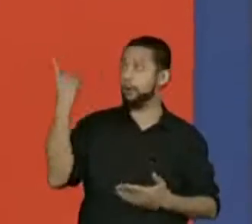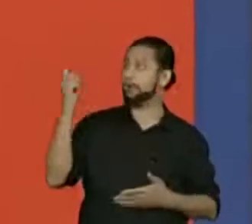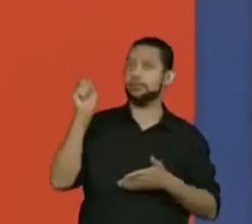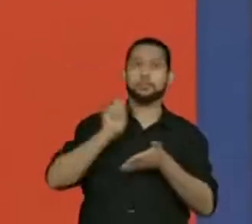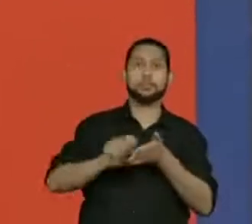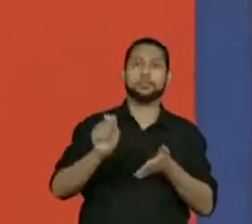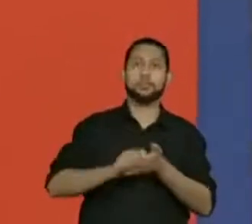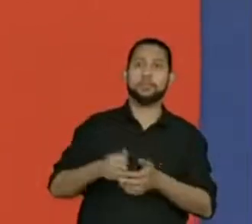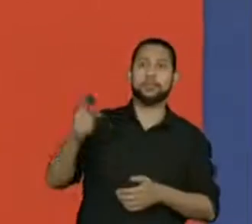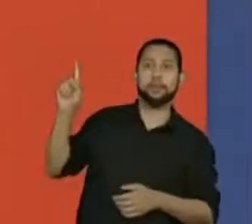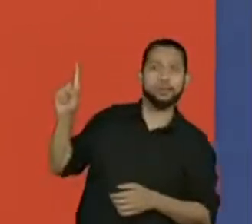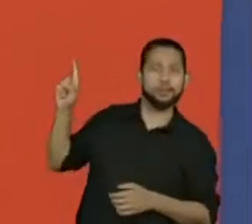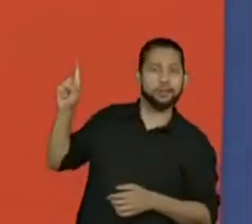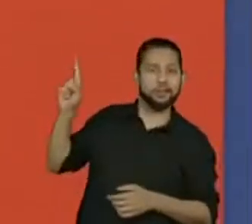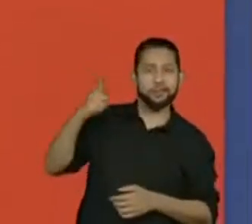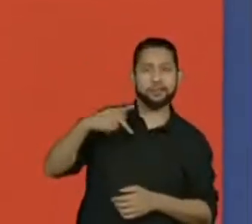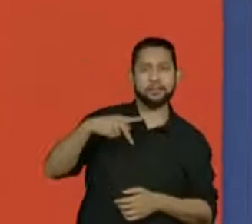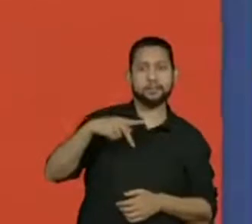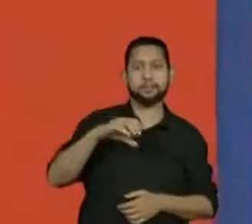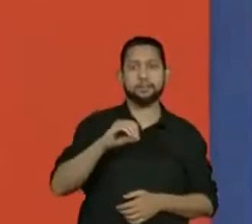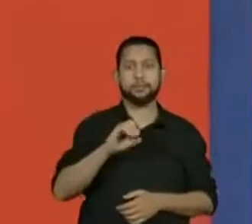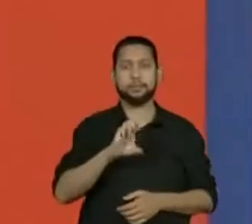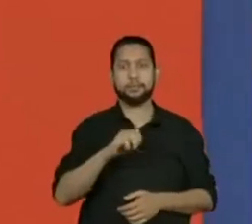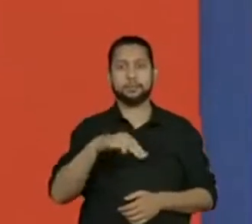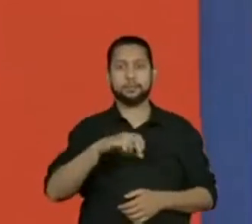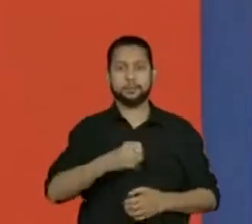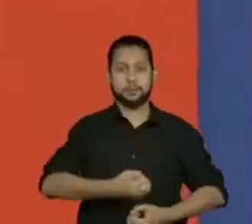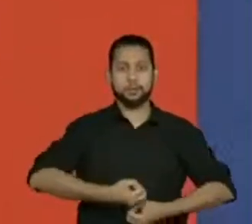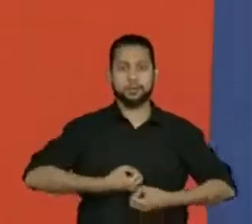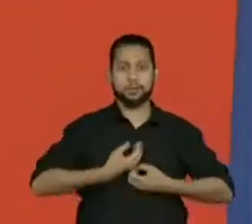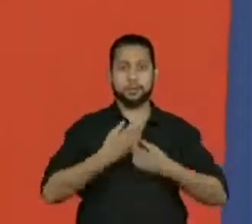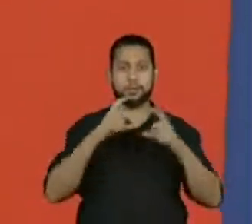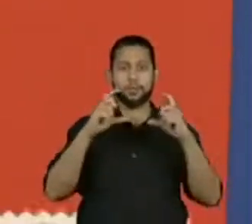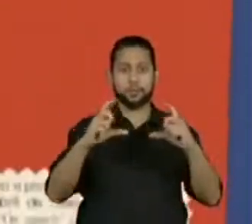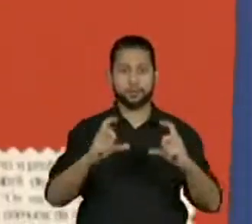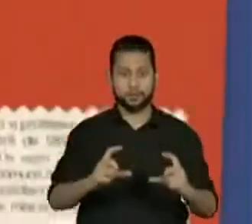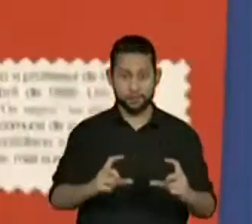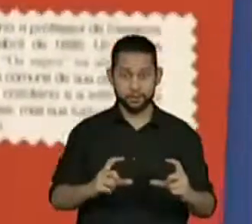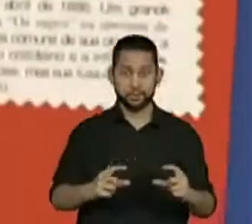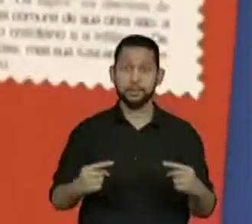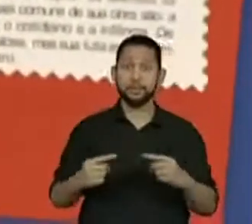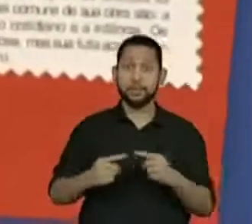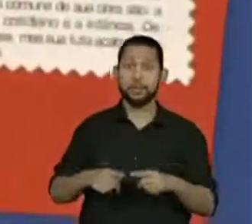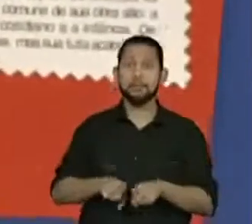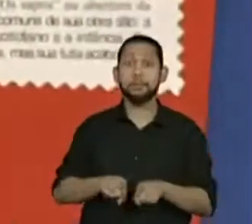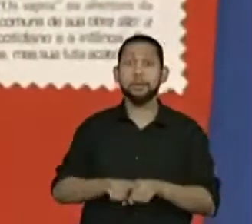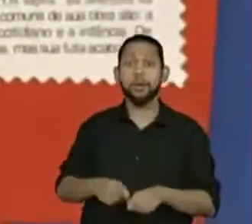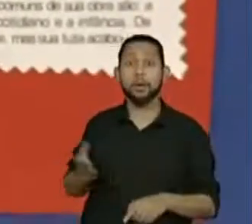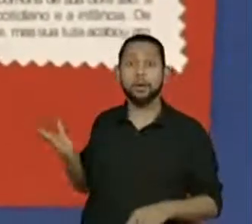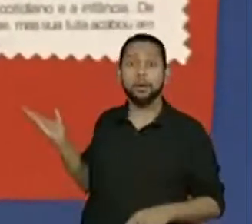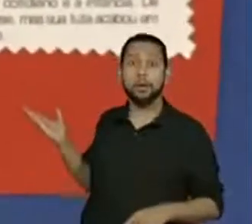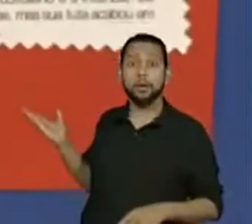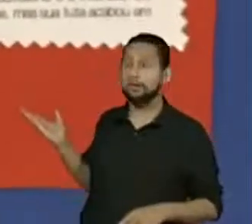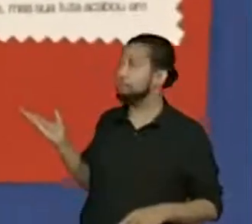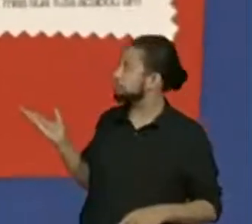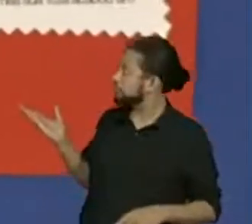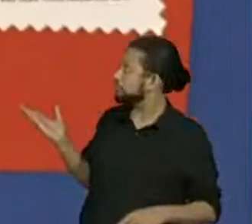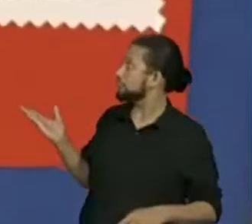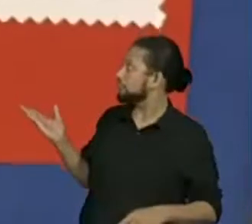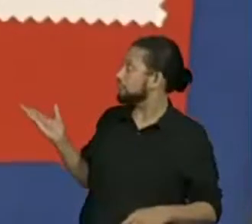eu escrevi sua palavra poema Nós também teremos a biografia do